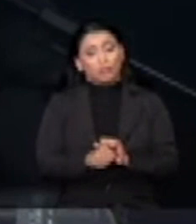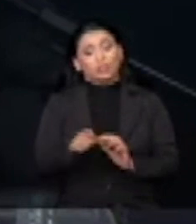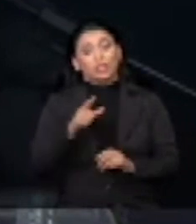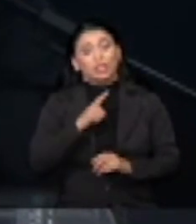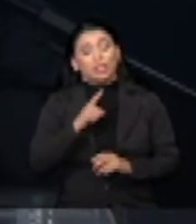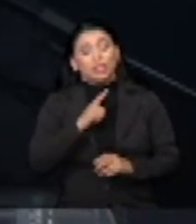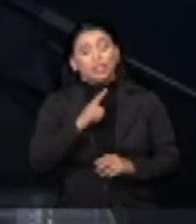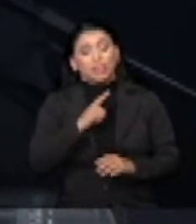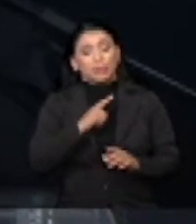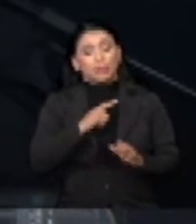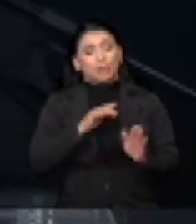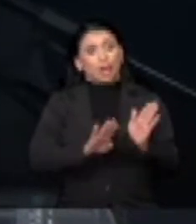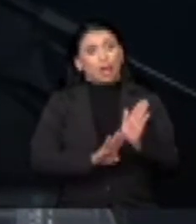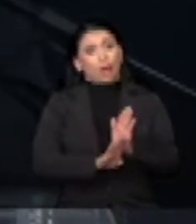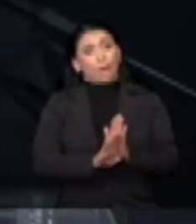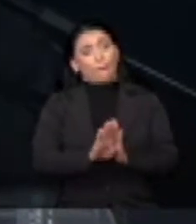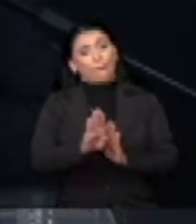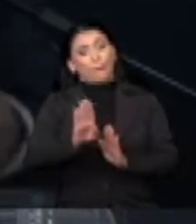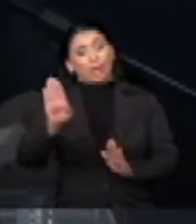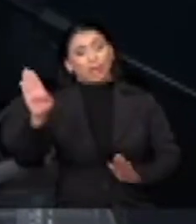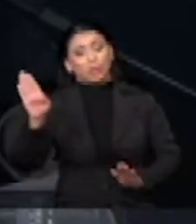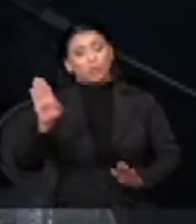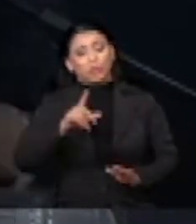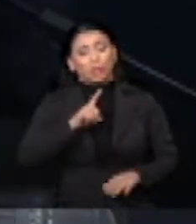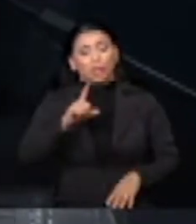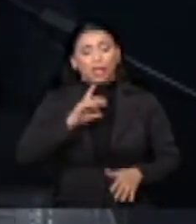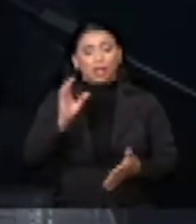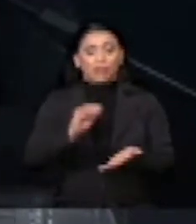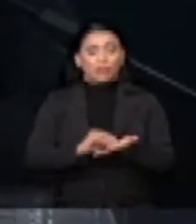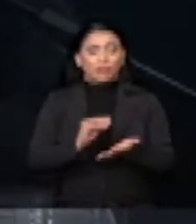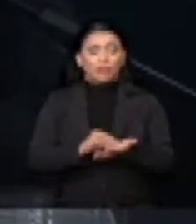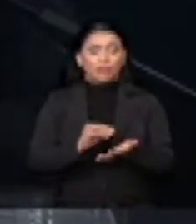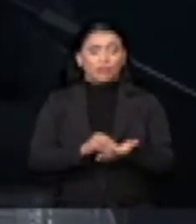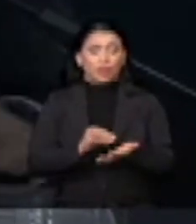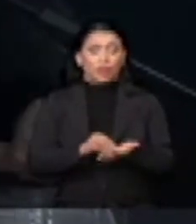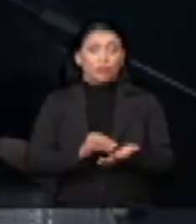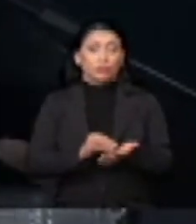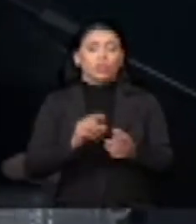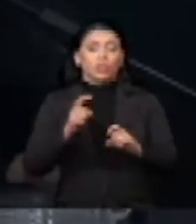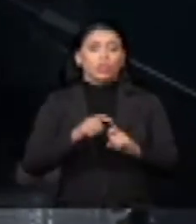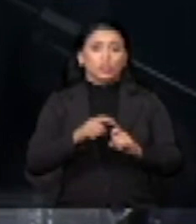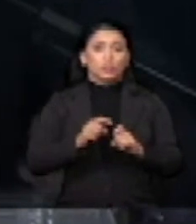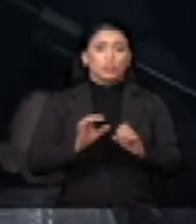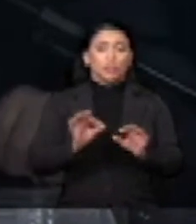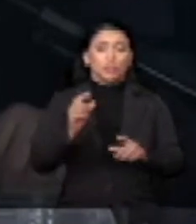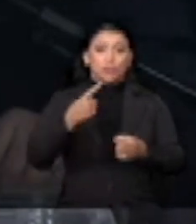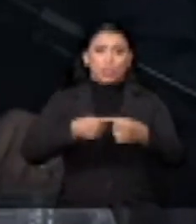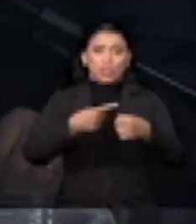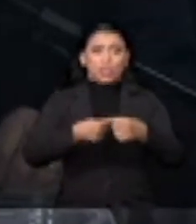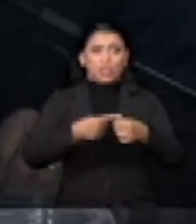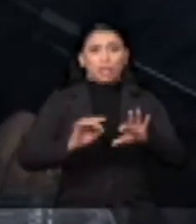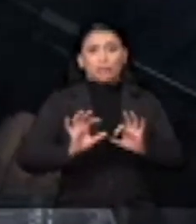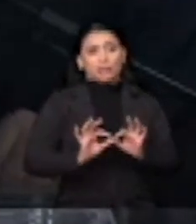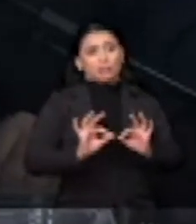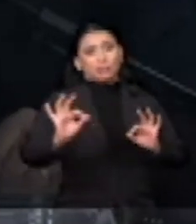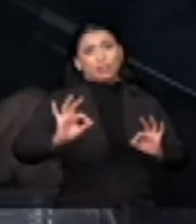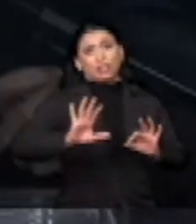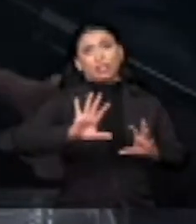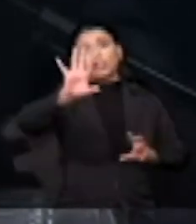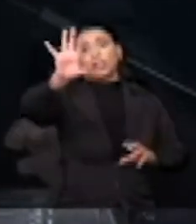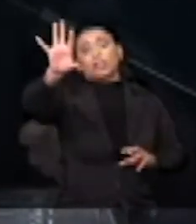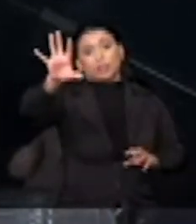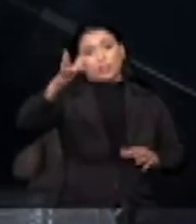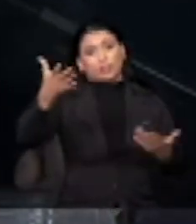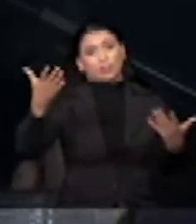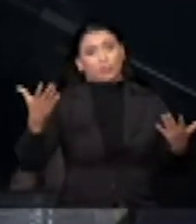da densidade médica entre as regiões e as cidades isso é muito importante porque